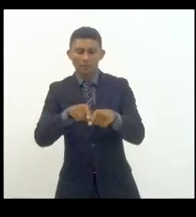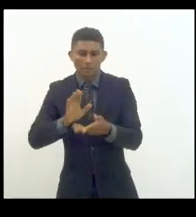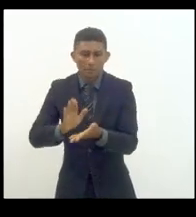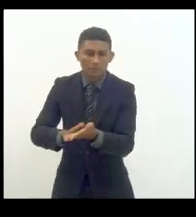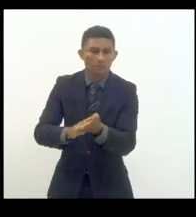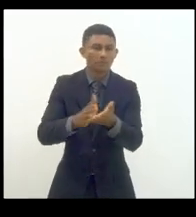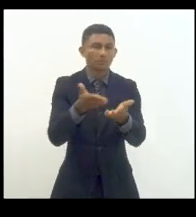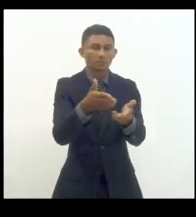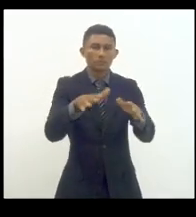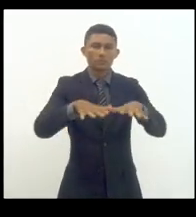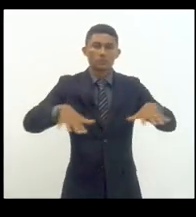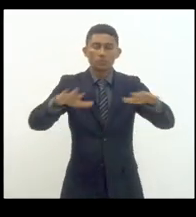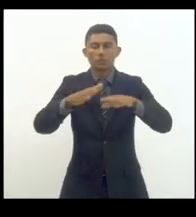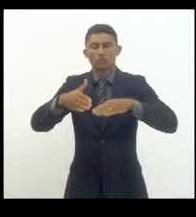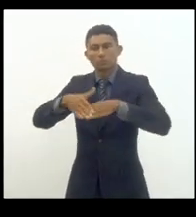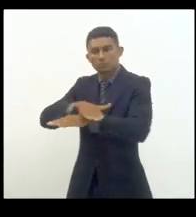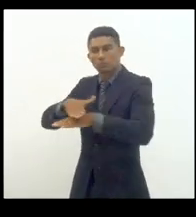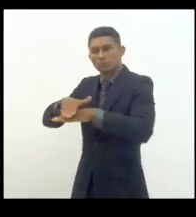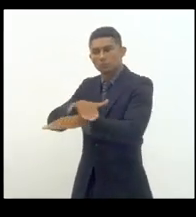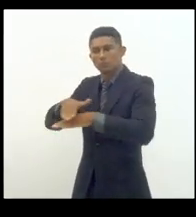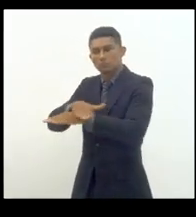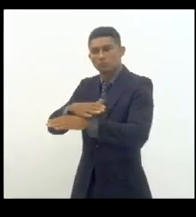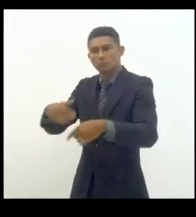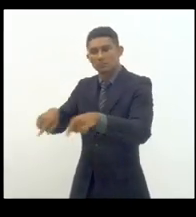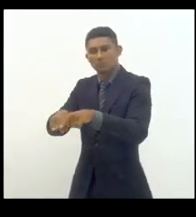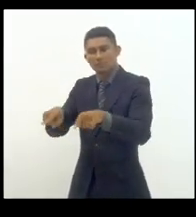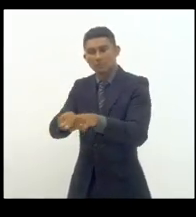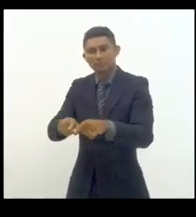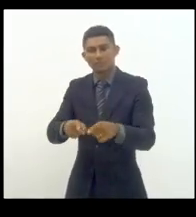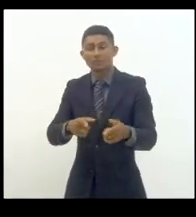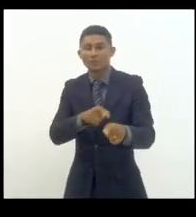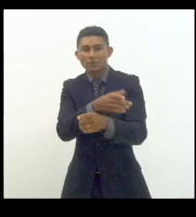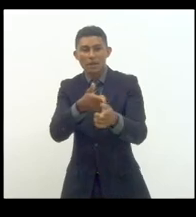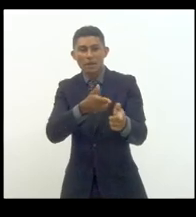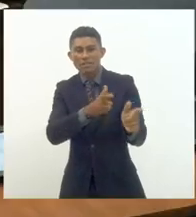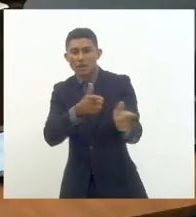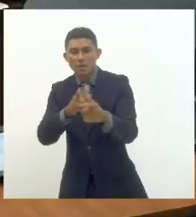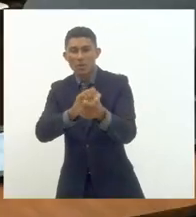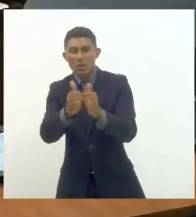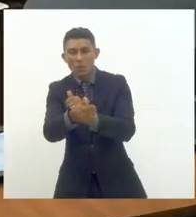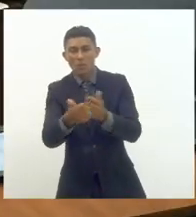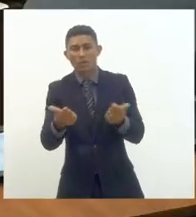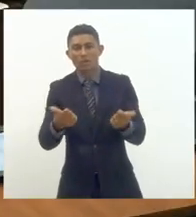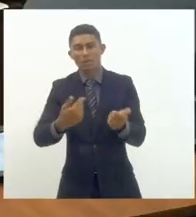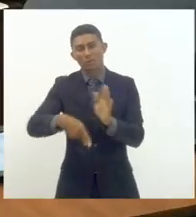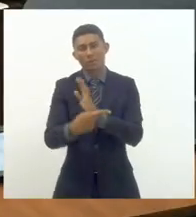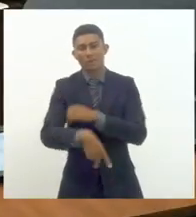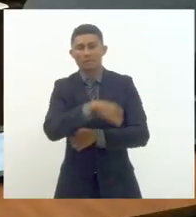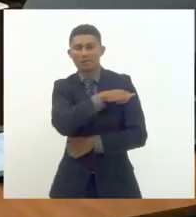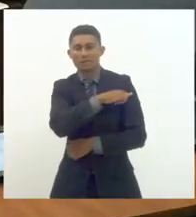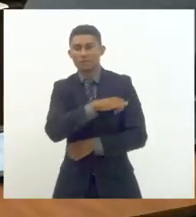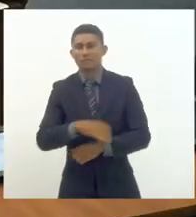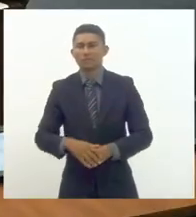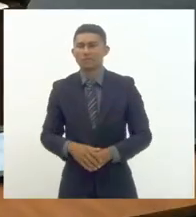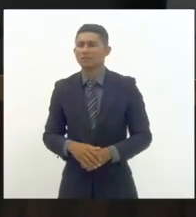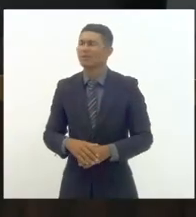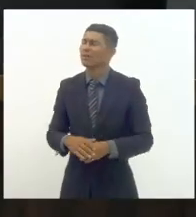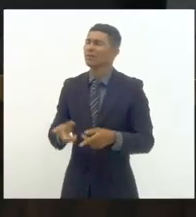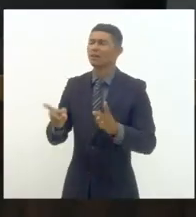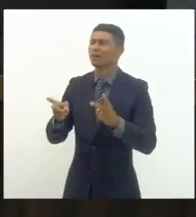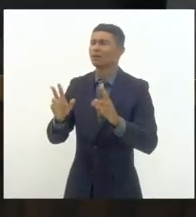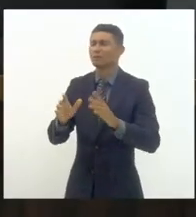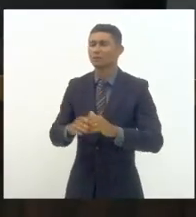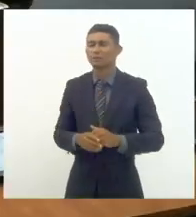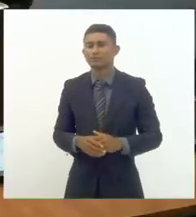colecionadores e atiradores e caçadores do Estado do Rio de Janeiro. Muito obrigado. Só me dá uma parte, deputado. Não, vamos. Não, só